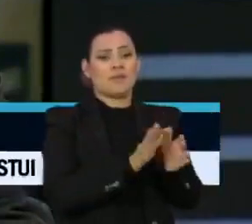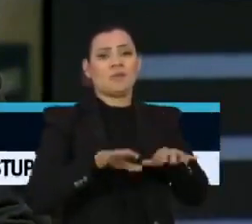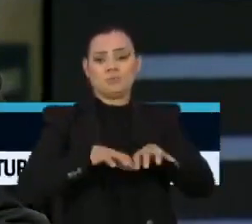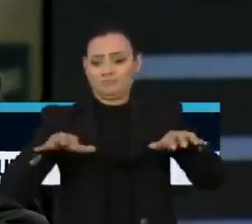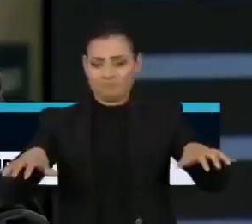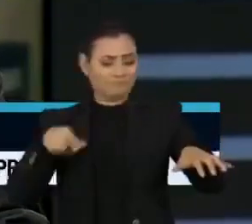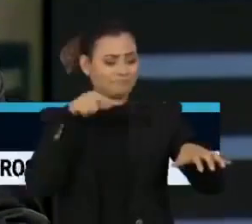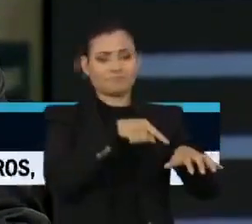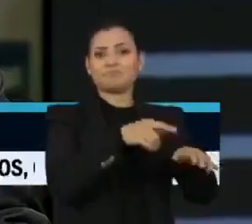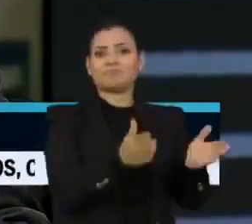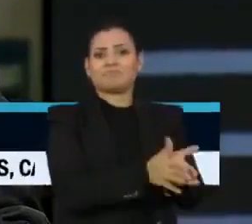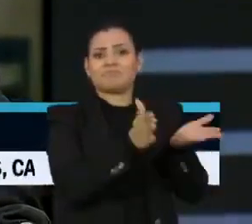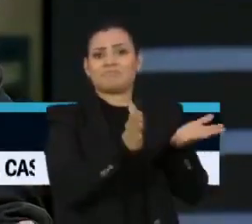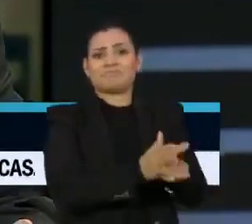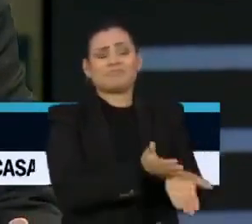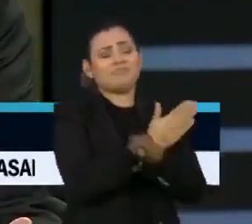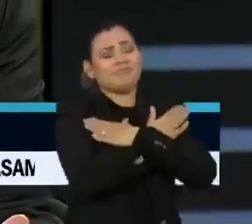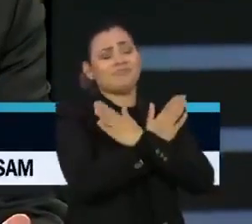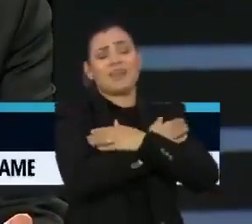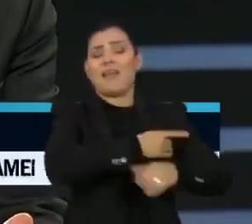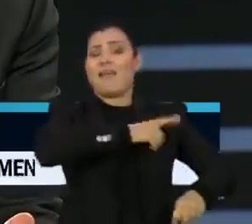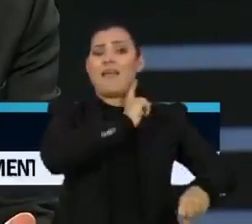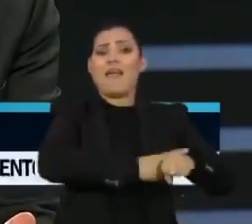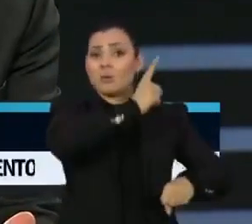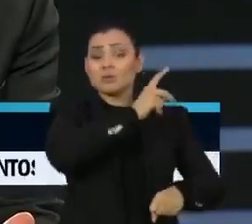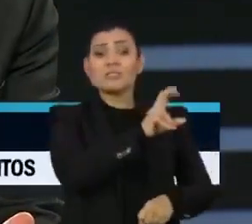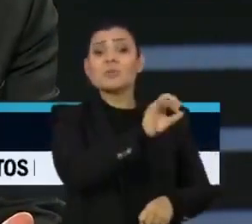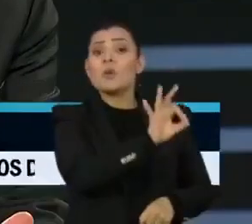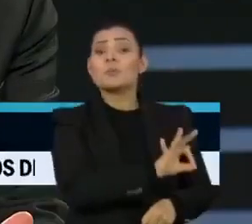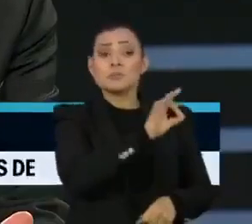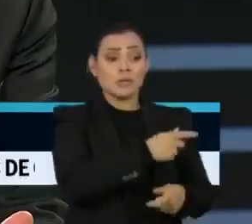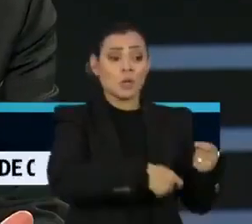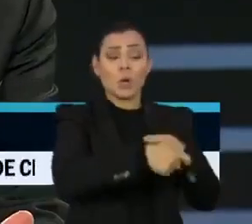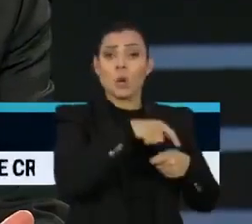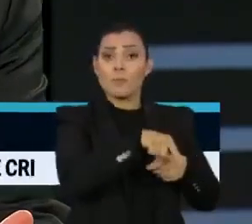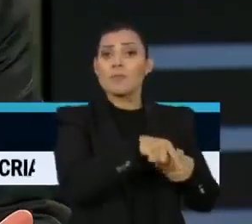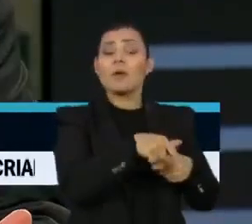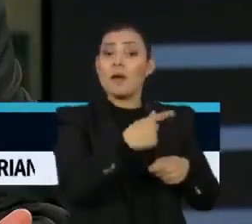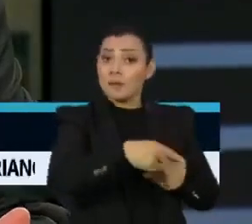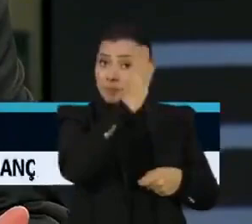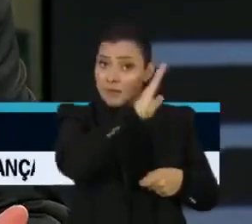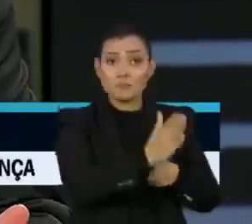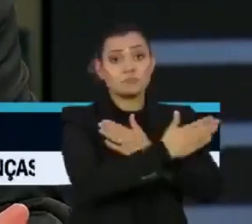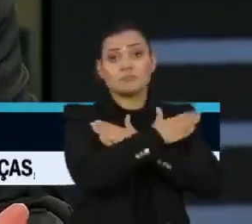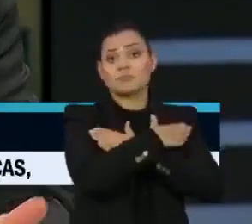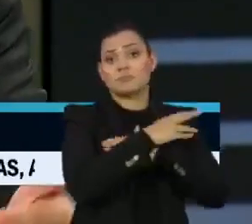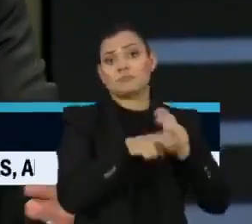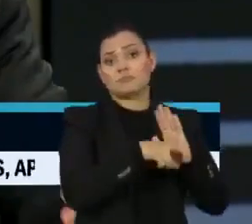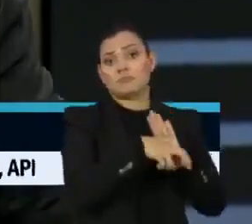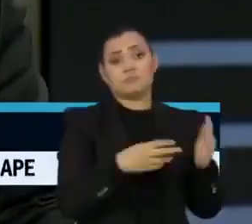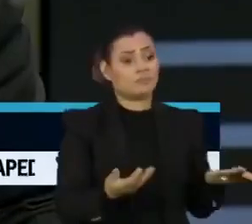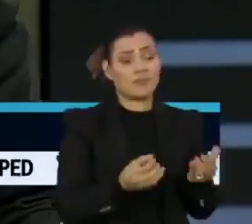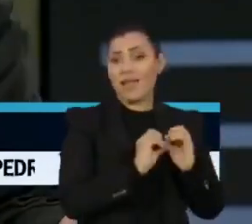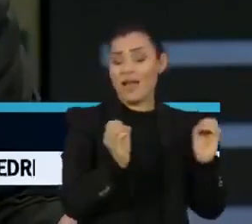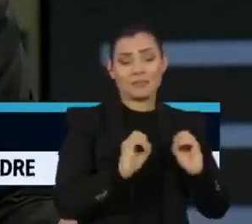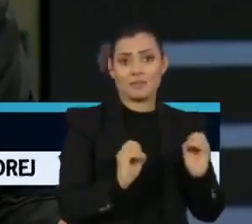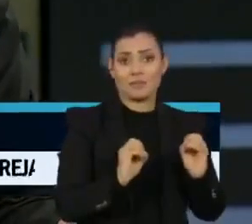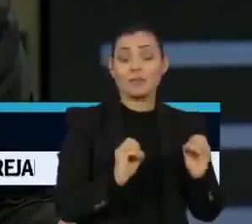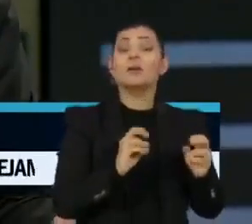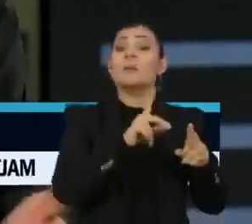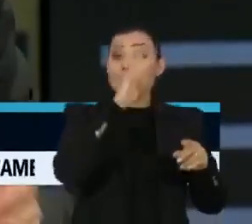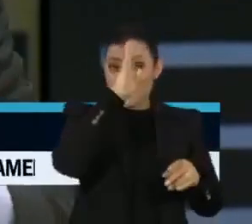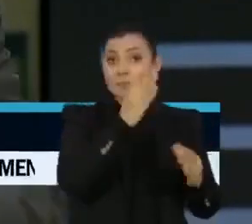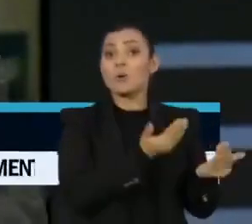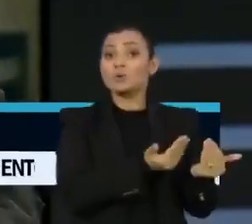é um livro de desocupação recorde nós temos mais de metade da população economicamente ativa do Brasil desocupado você e em